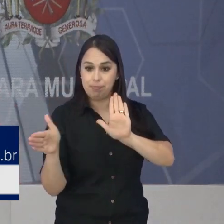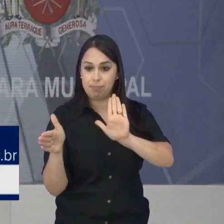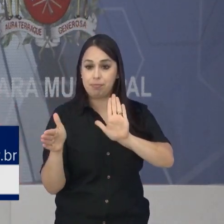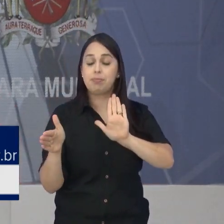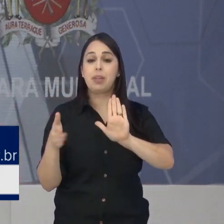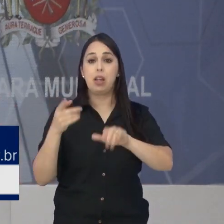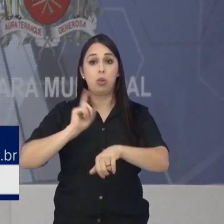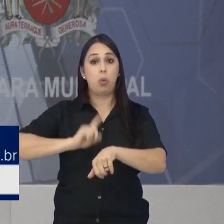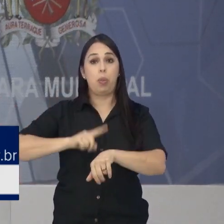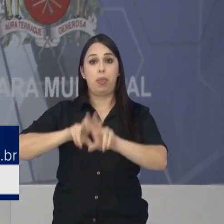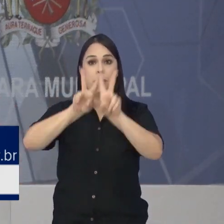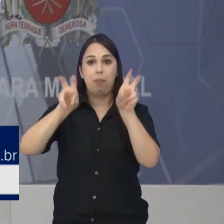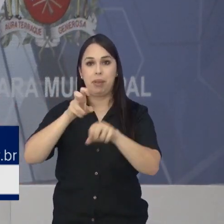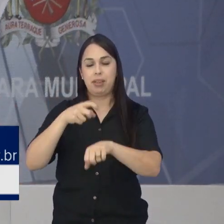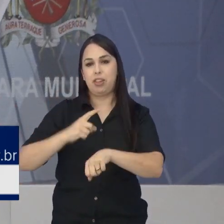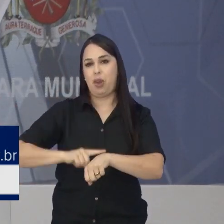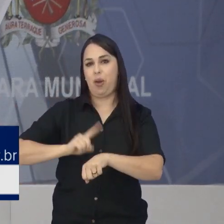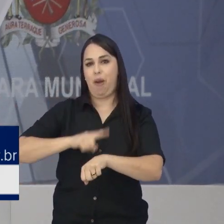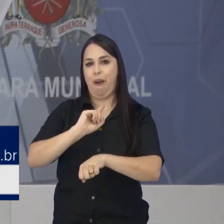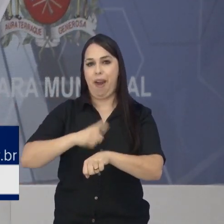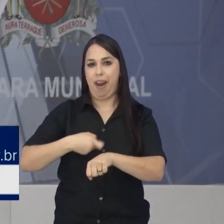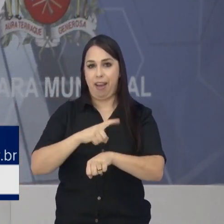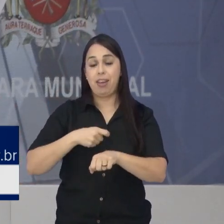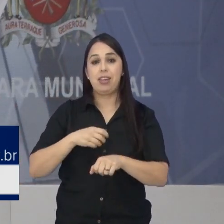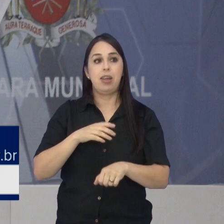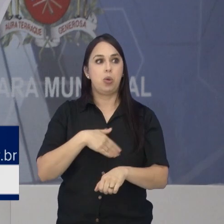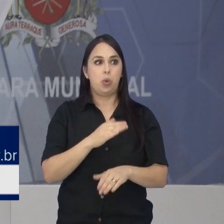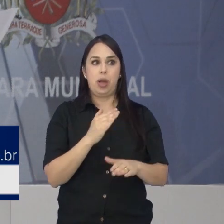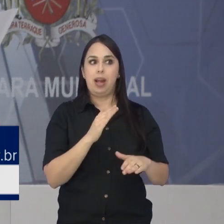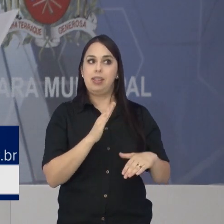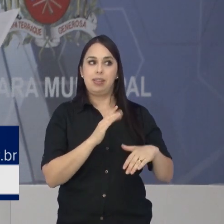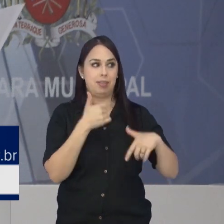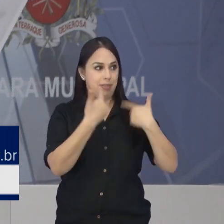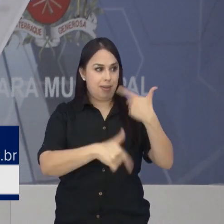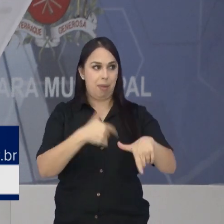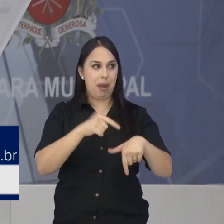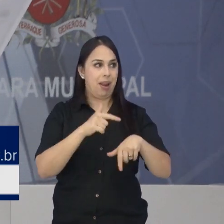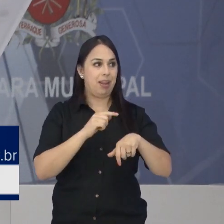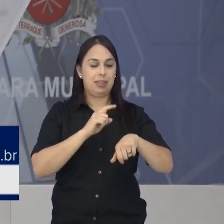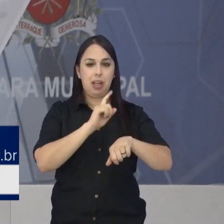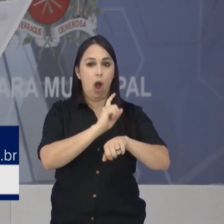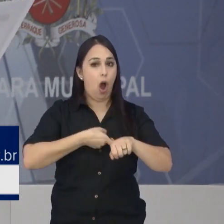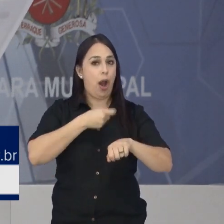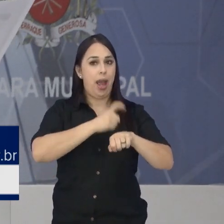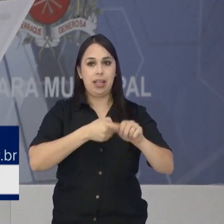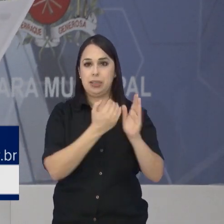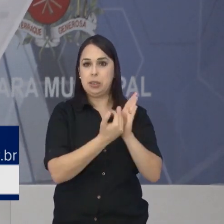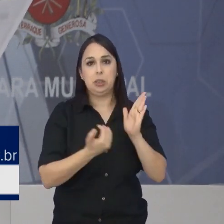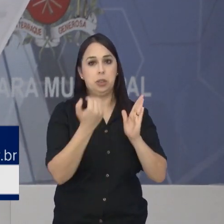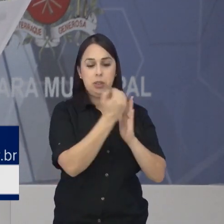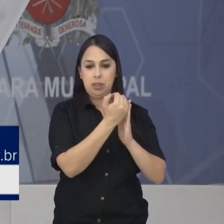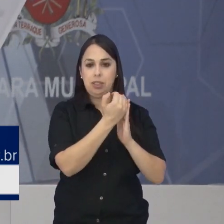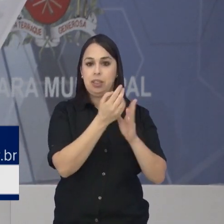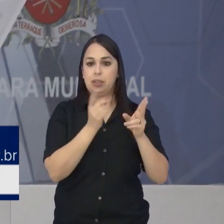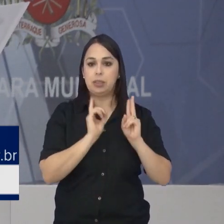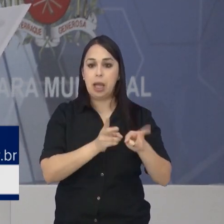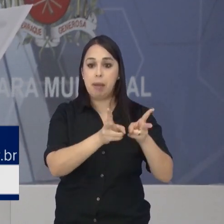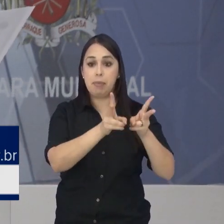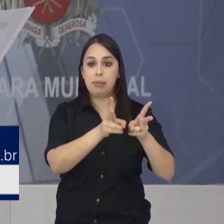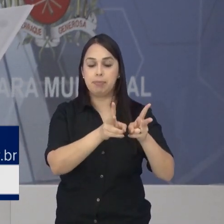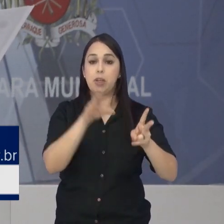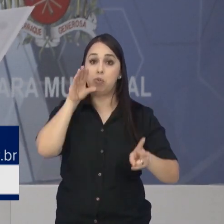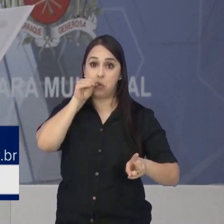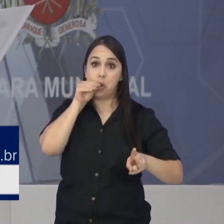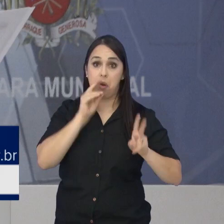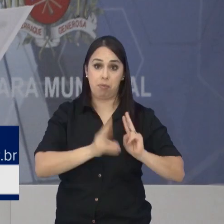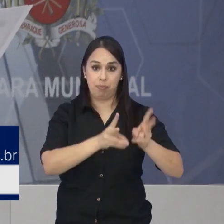Pagamento de horas extras. Houve realização excessiva de horas extras, rotineiramente por servidores,